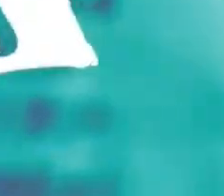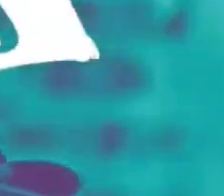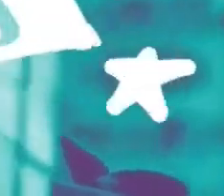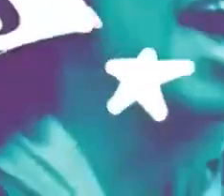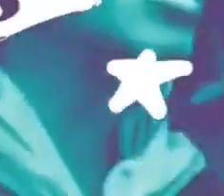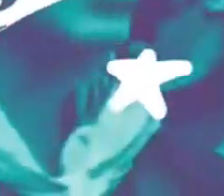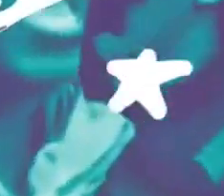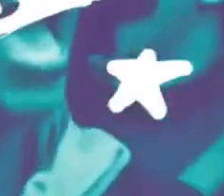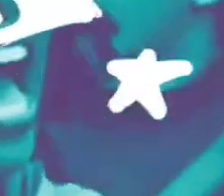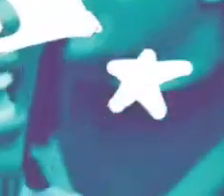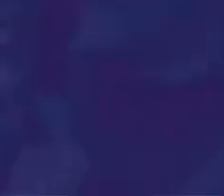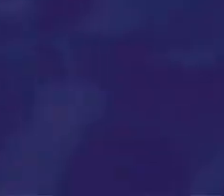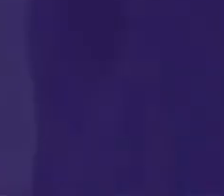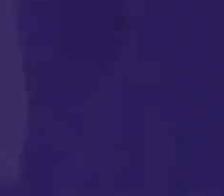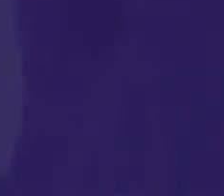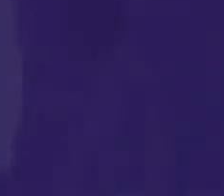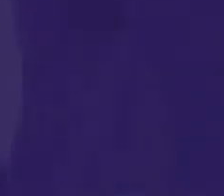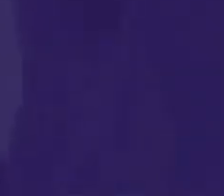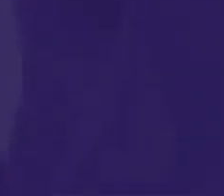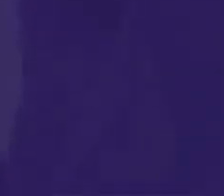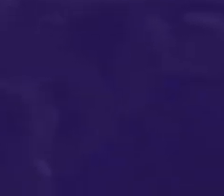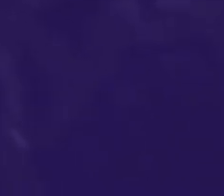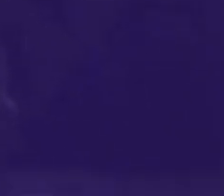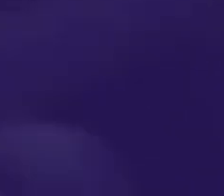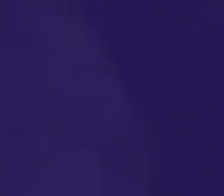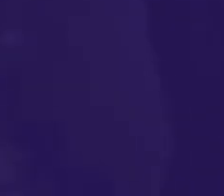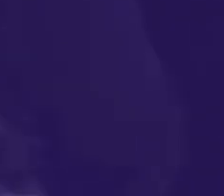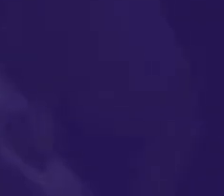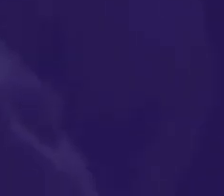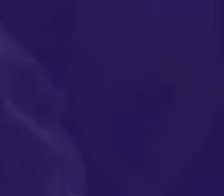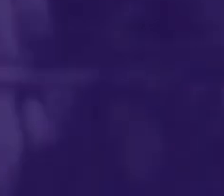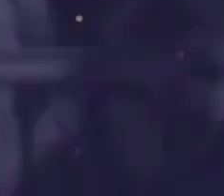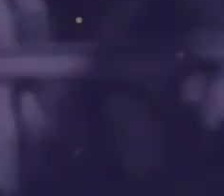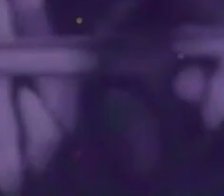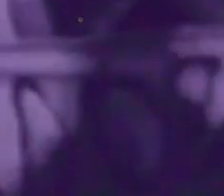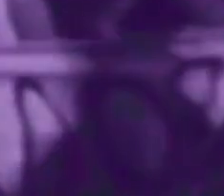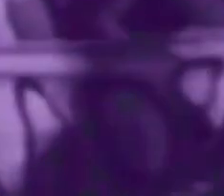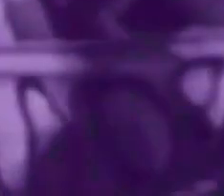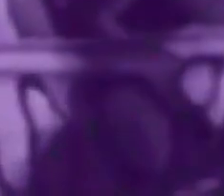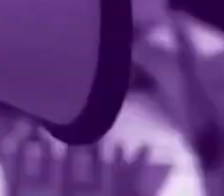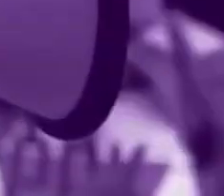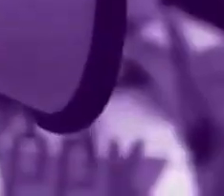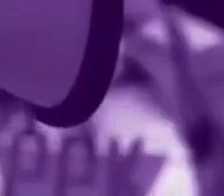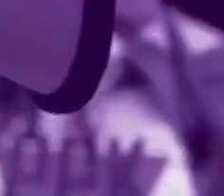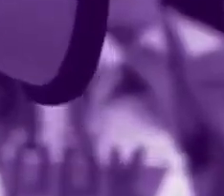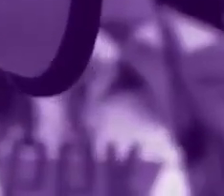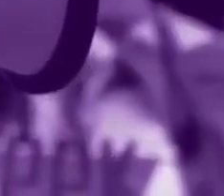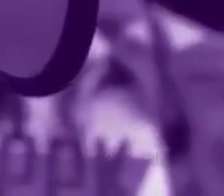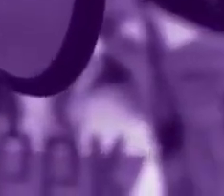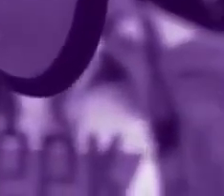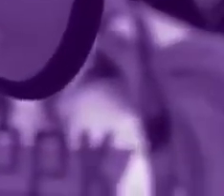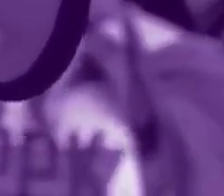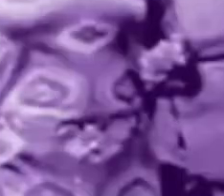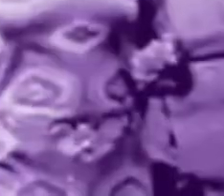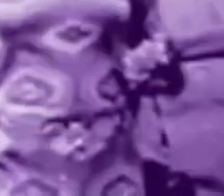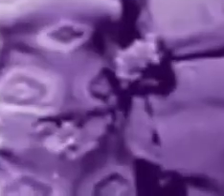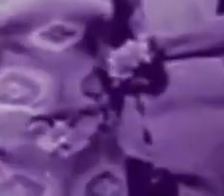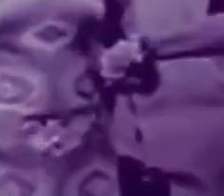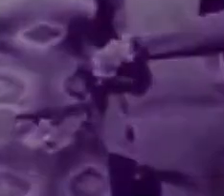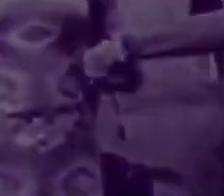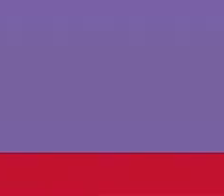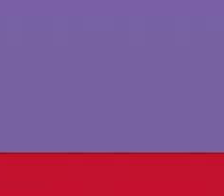Eu sou uma delas, são elas por elas, ocupando os espaços